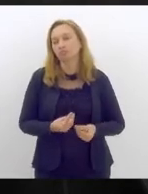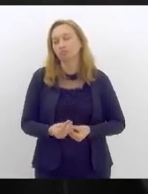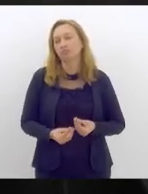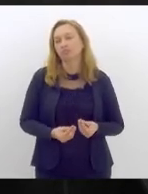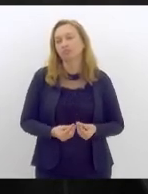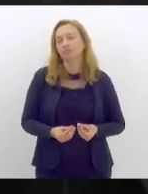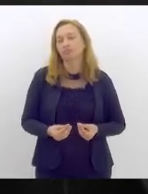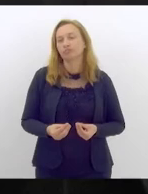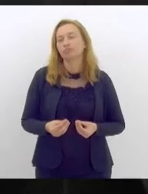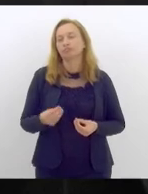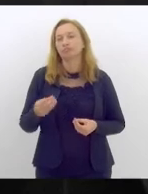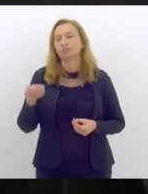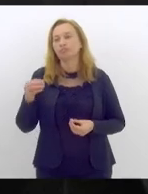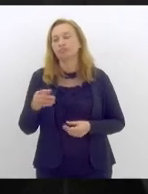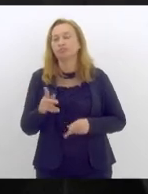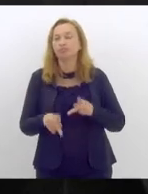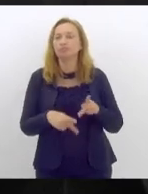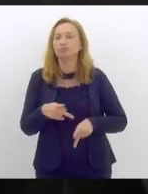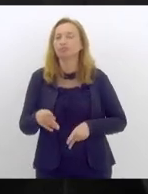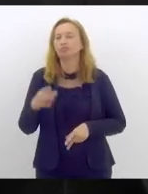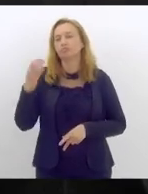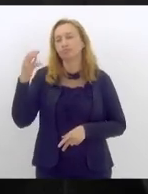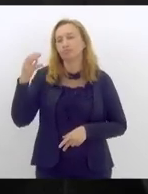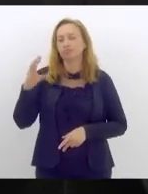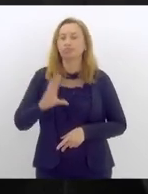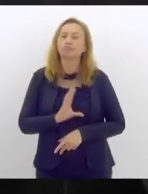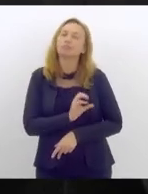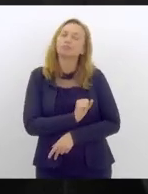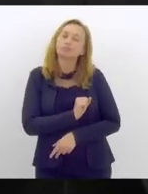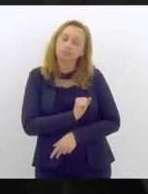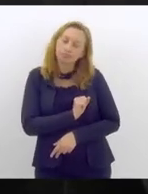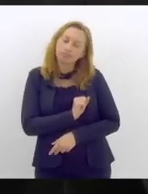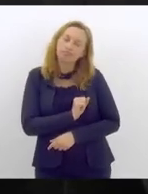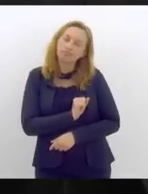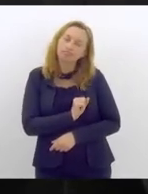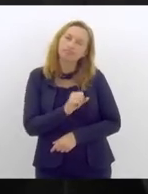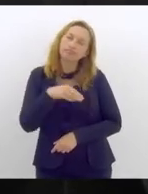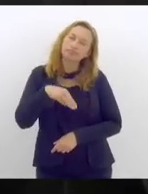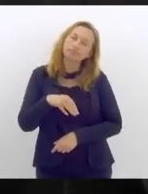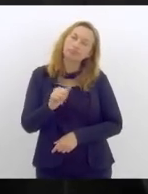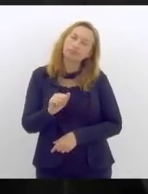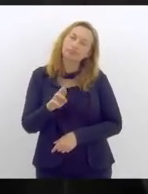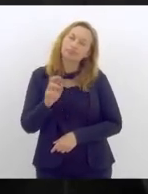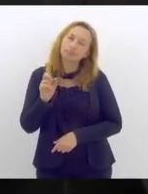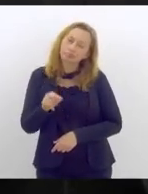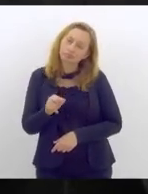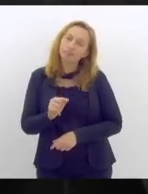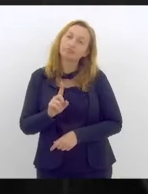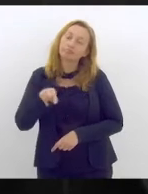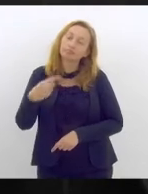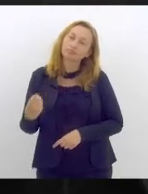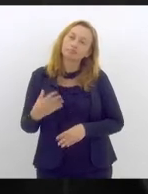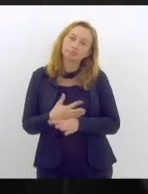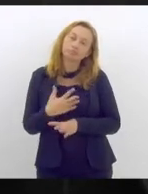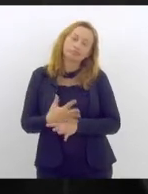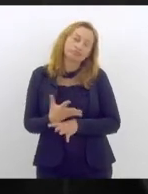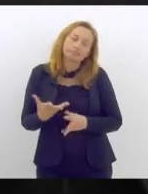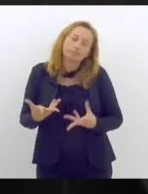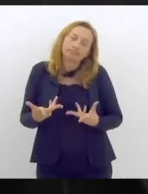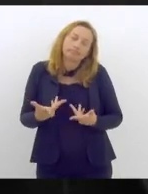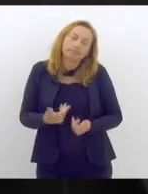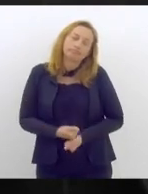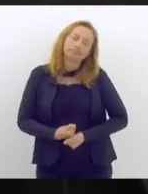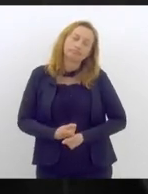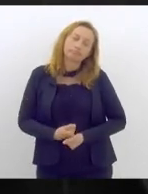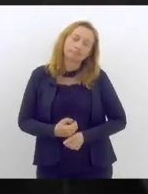de Niterói da minha querida Niterói com a forma com que a população de Maricá outra cidade do